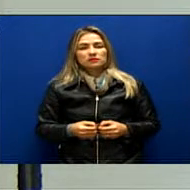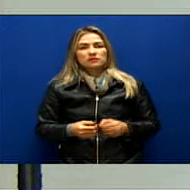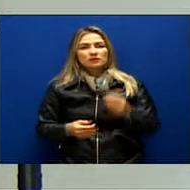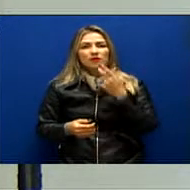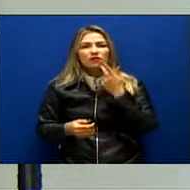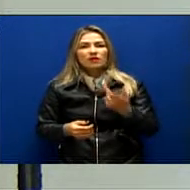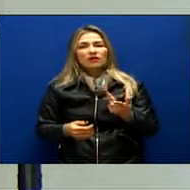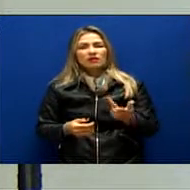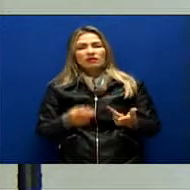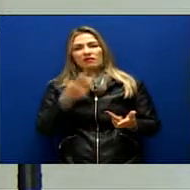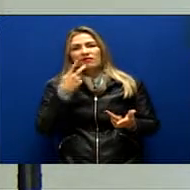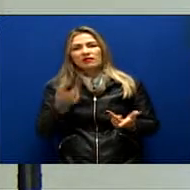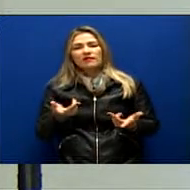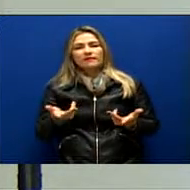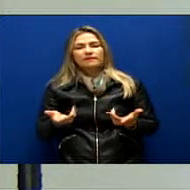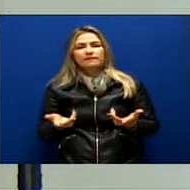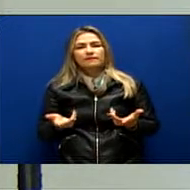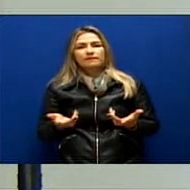são vítimas,